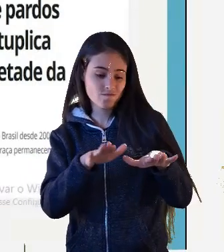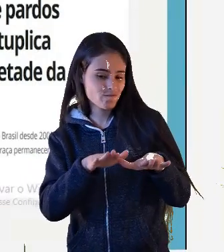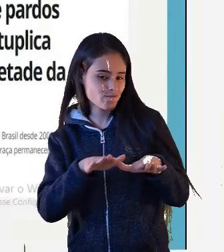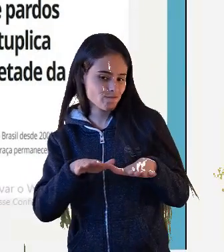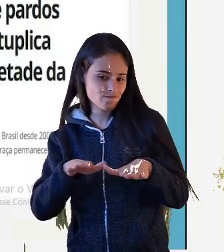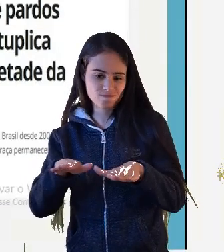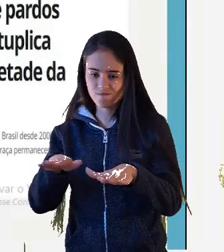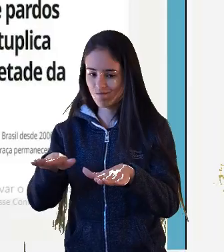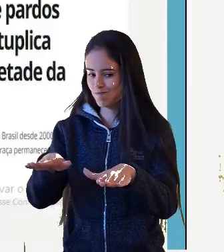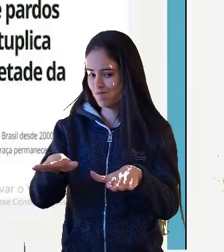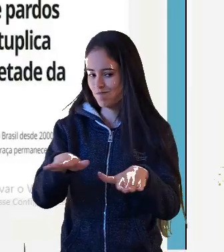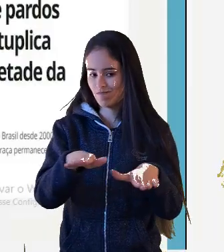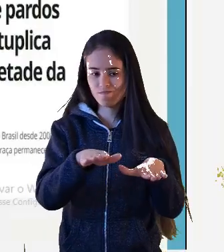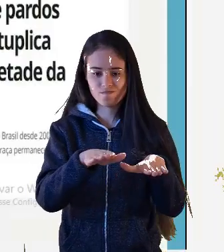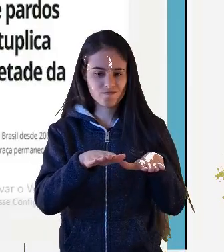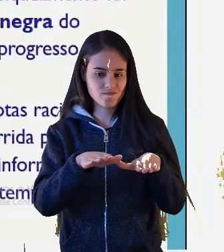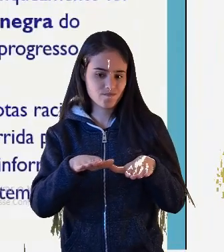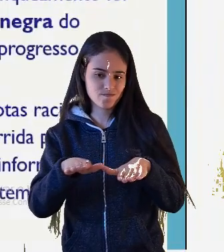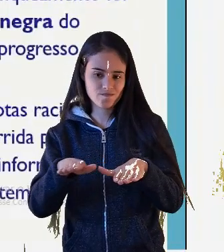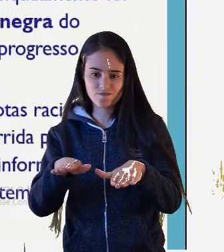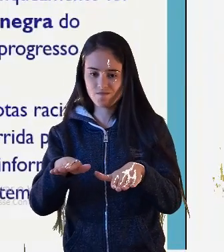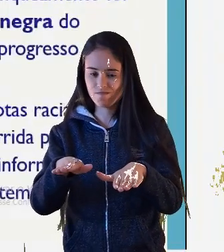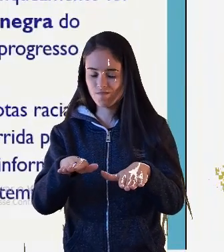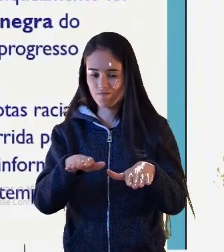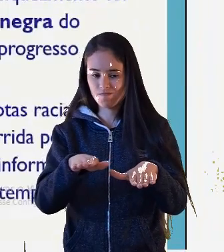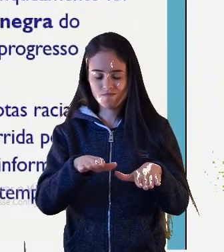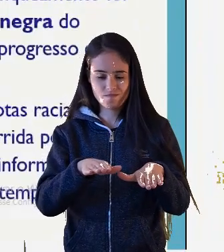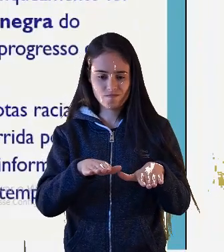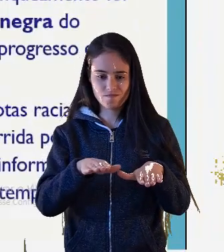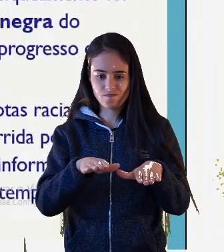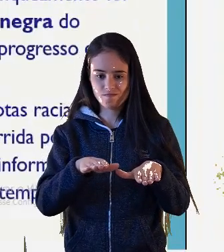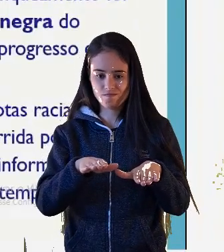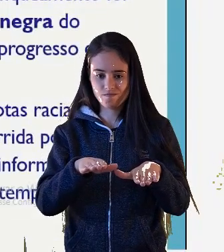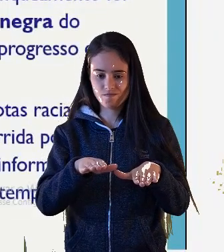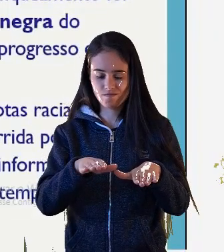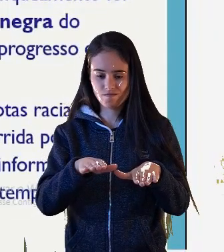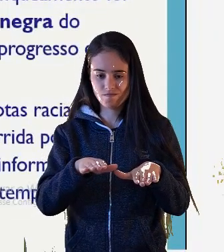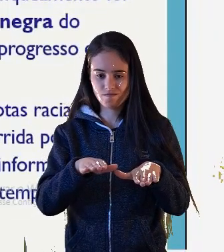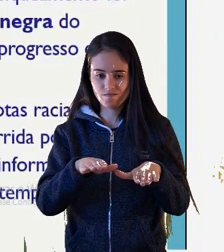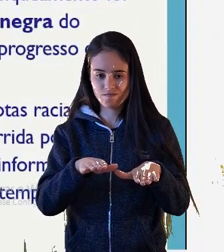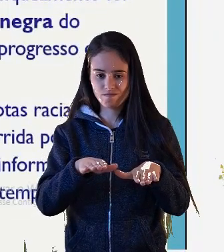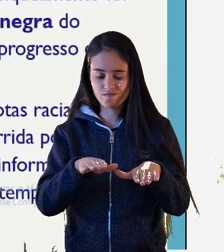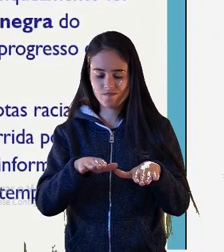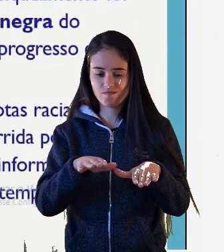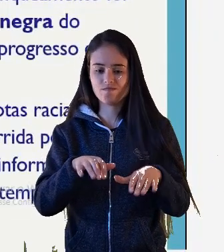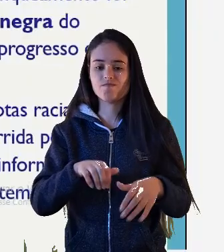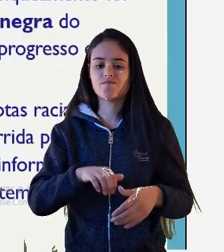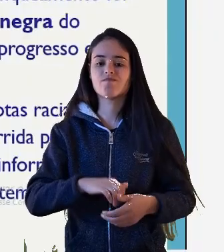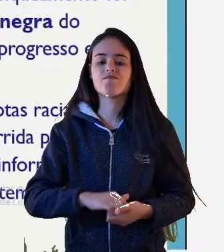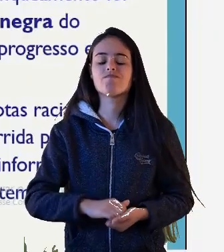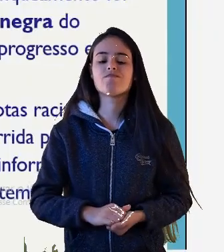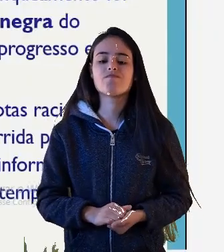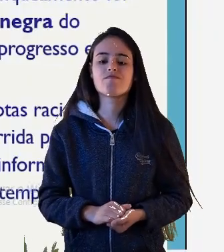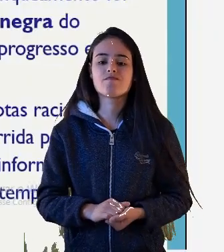associada ao último censo, né. Então, esse mito do mérito, meritocracia,